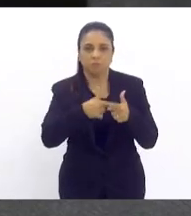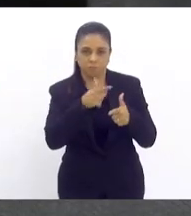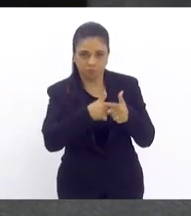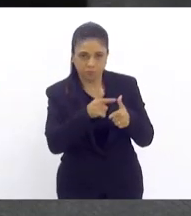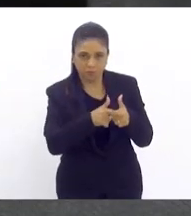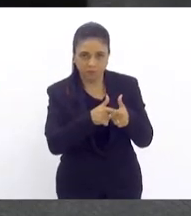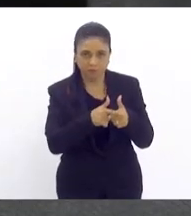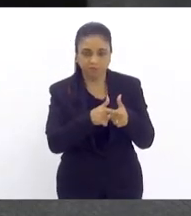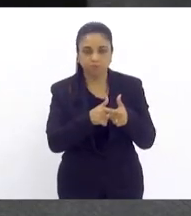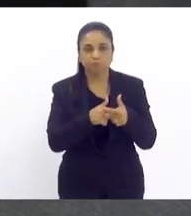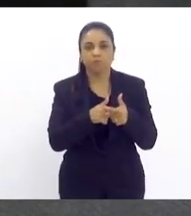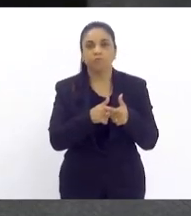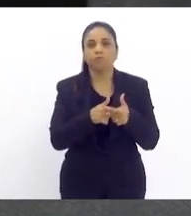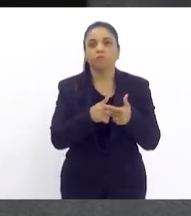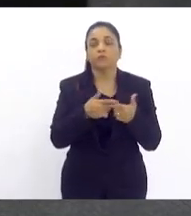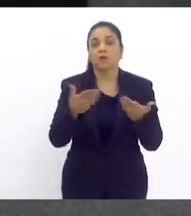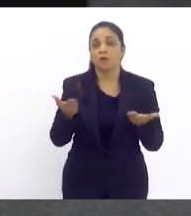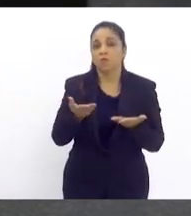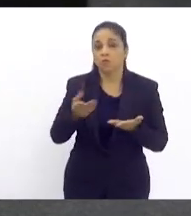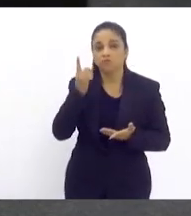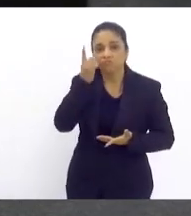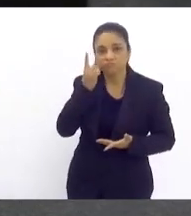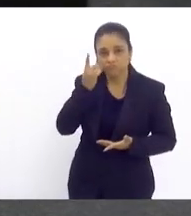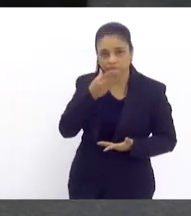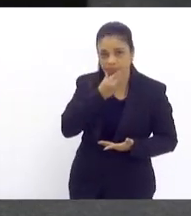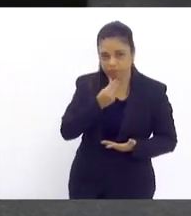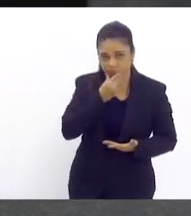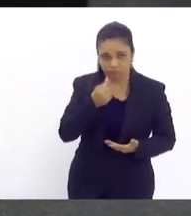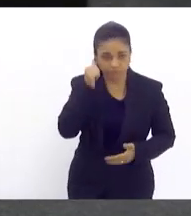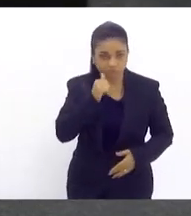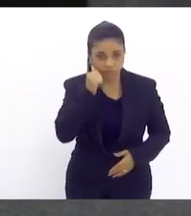aqui deputados e Deputados